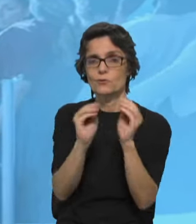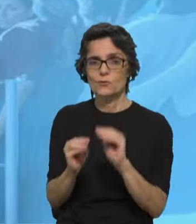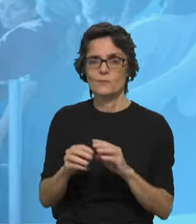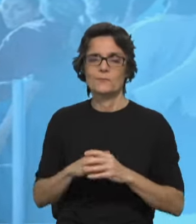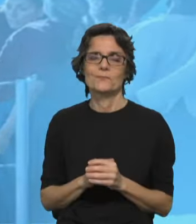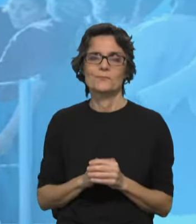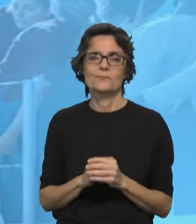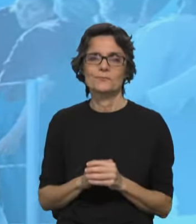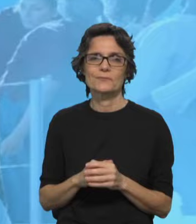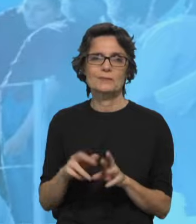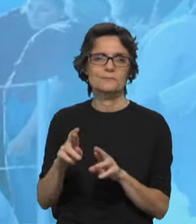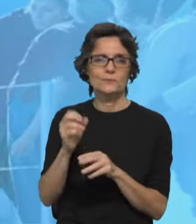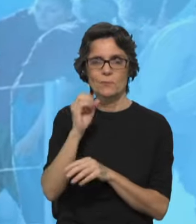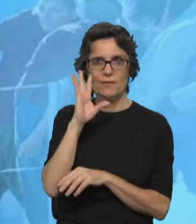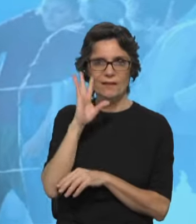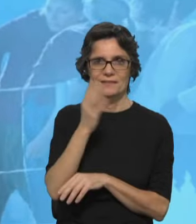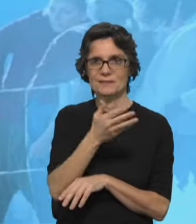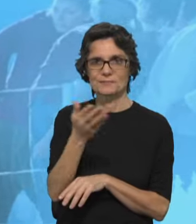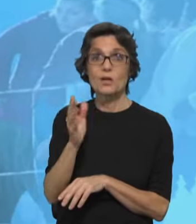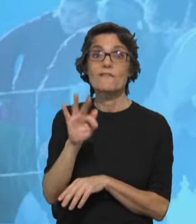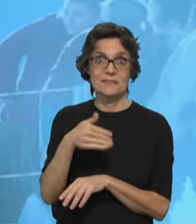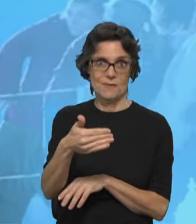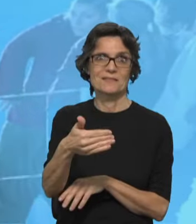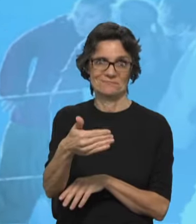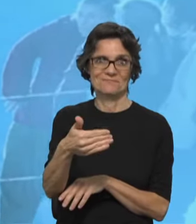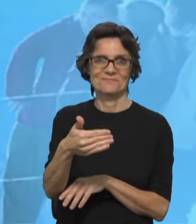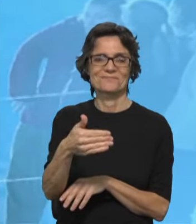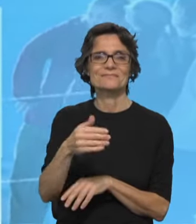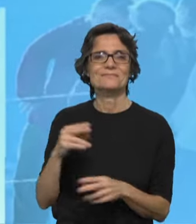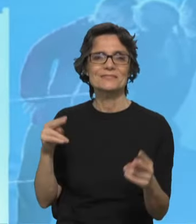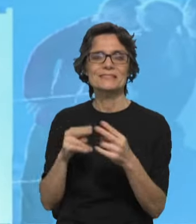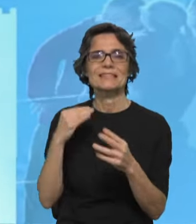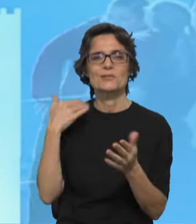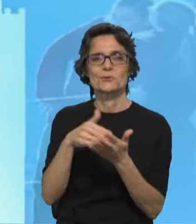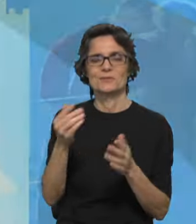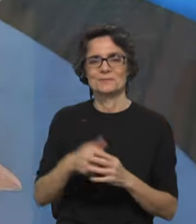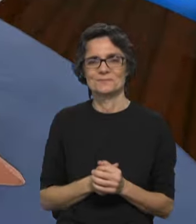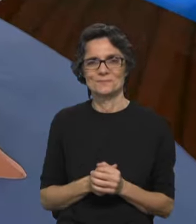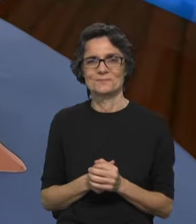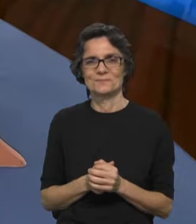momento. Votos de um ótimo fim de semana. Até à próxima segunda-feira, se Deus quiser.